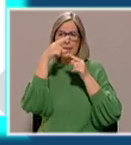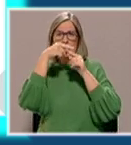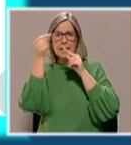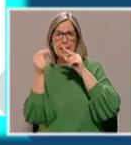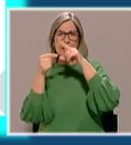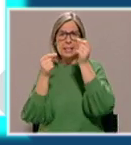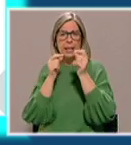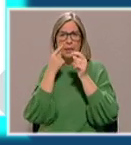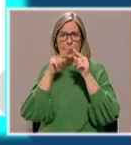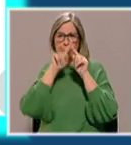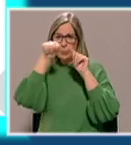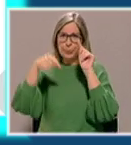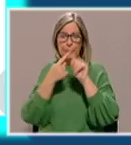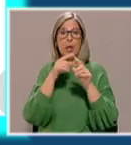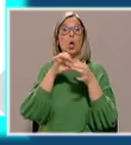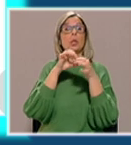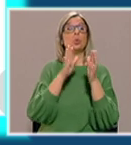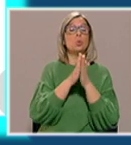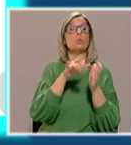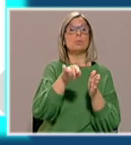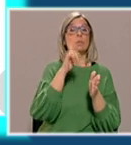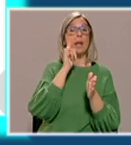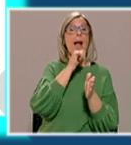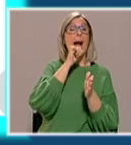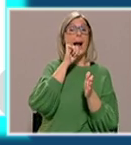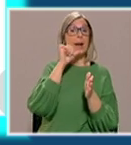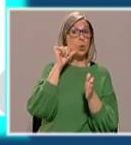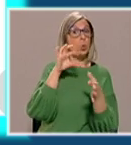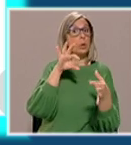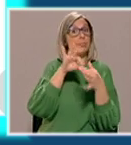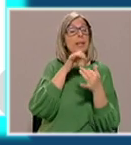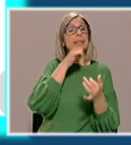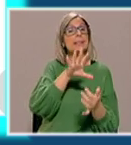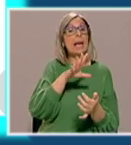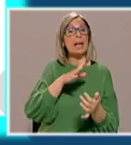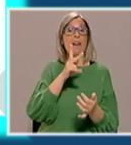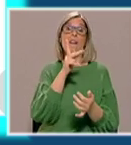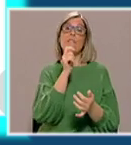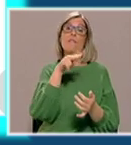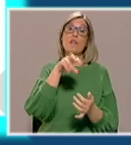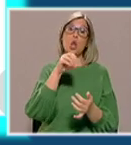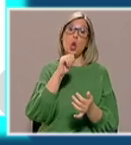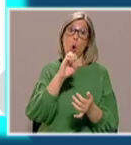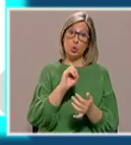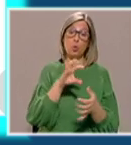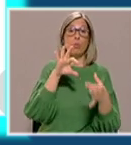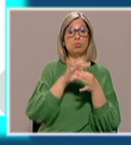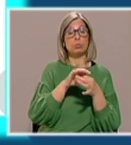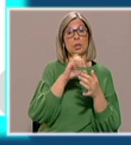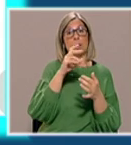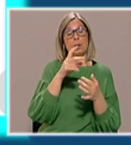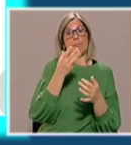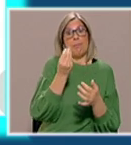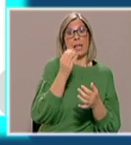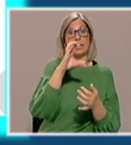está naquele esquema azul representa sangue venoso, já sabem, rico em dióxido de carbono e pobre em oxigênio. Tudo o que está a vermelho